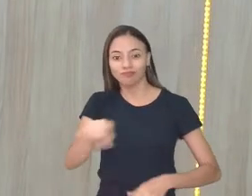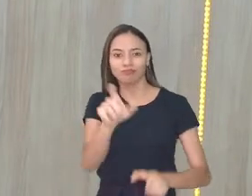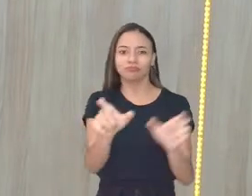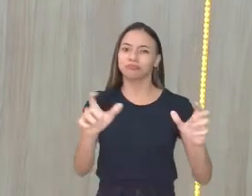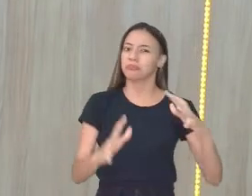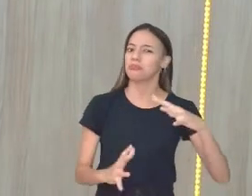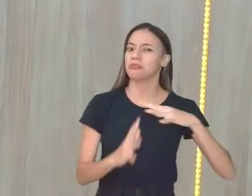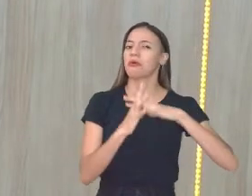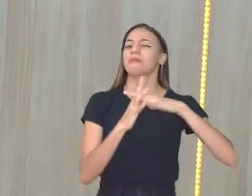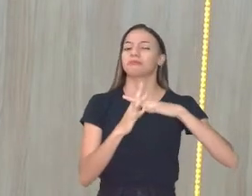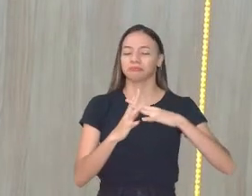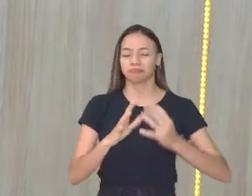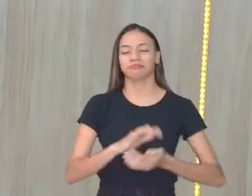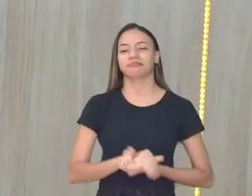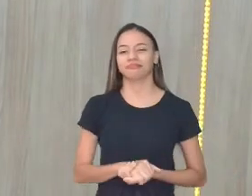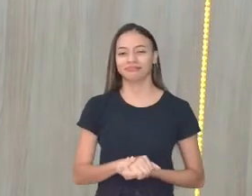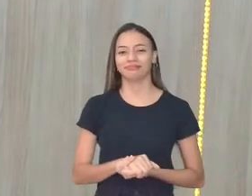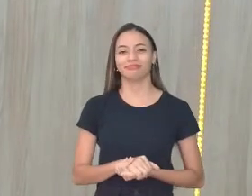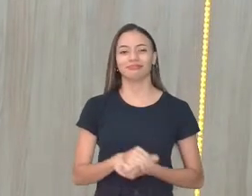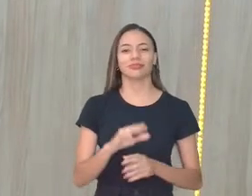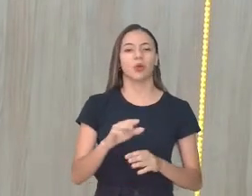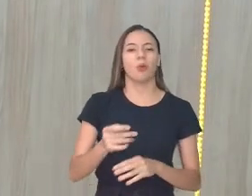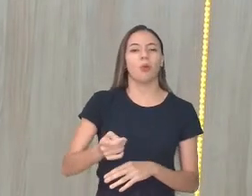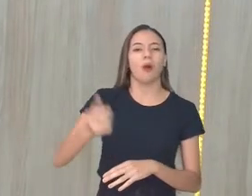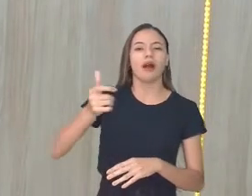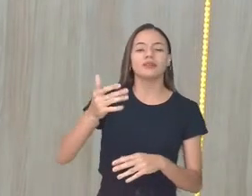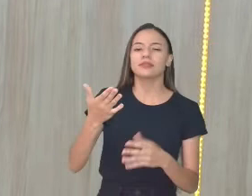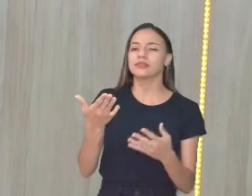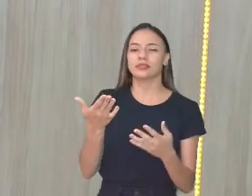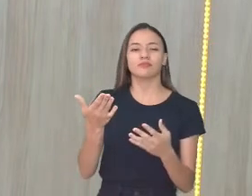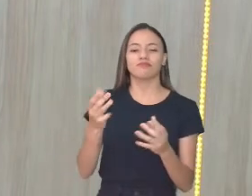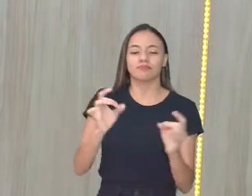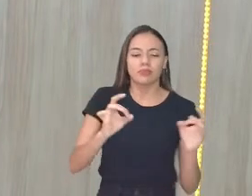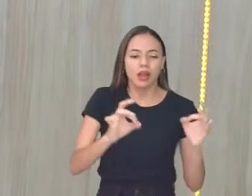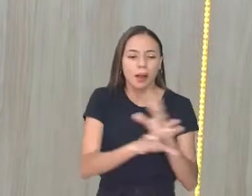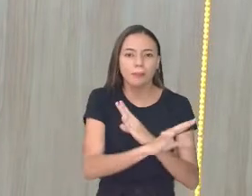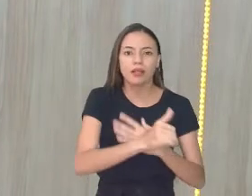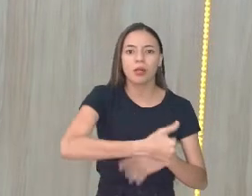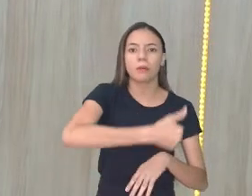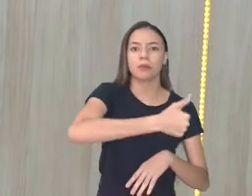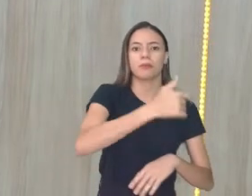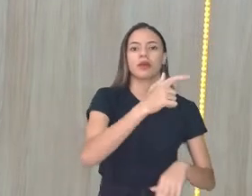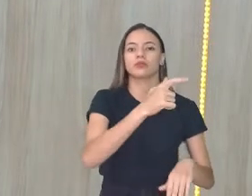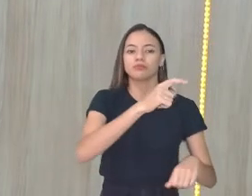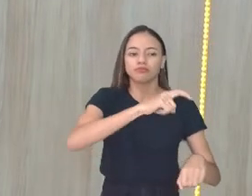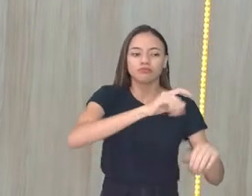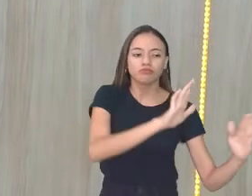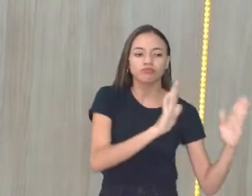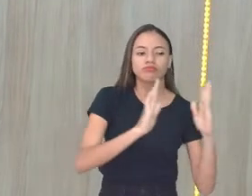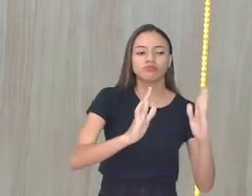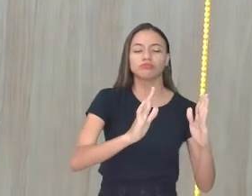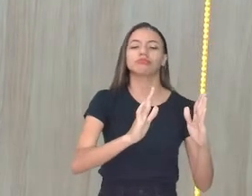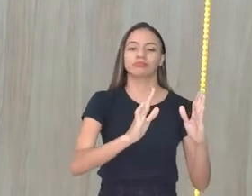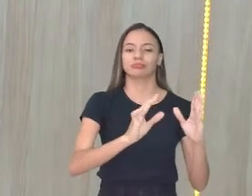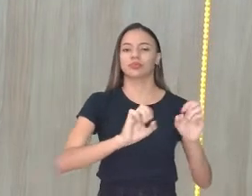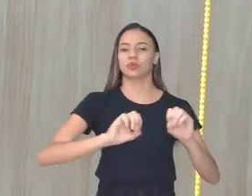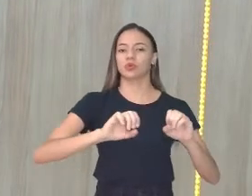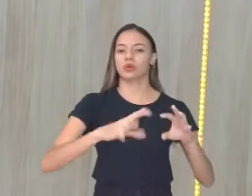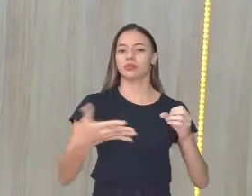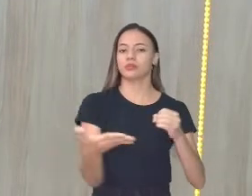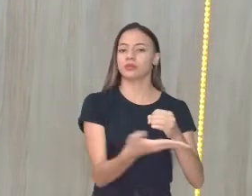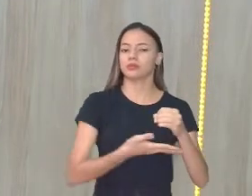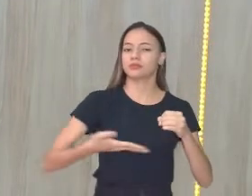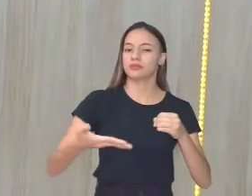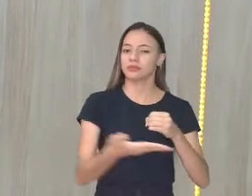está assim perto de se despedir da primeira parte, né, da educação básica e a